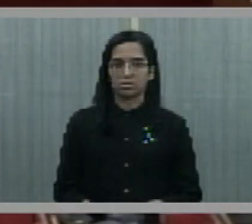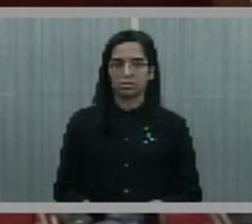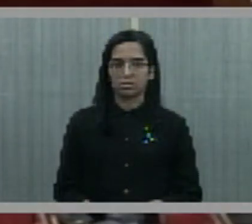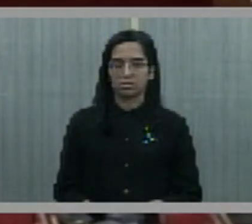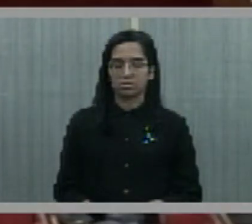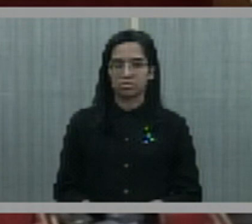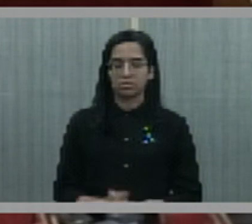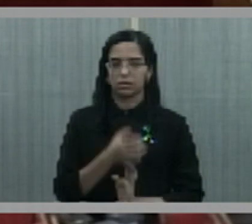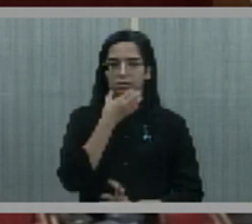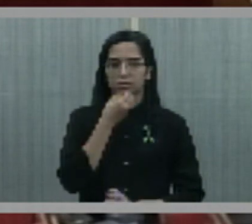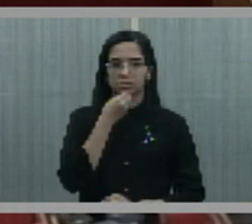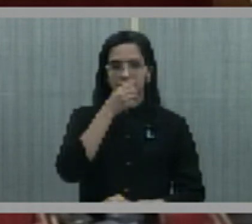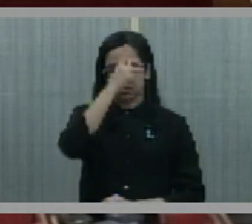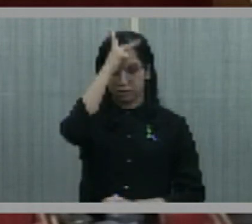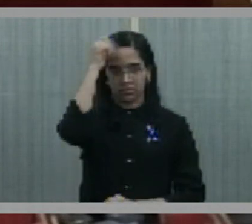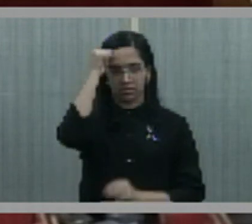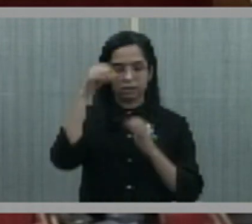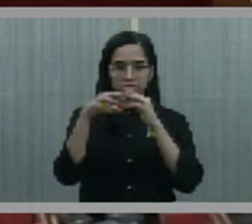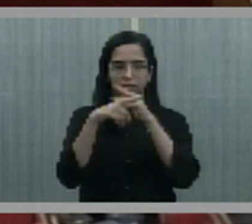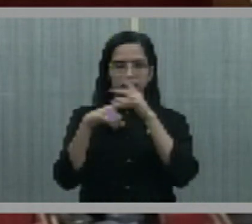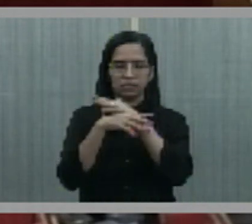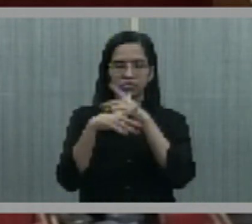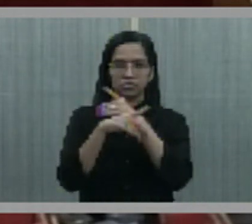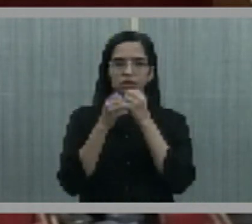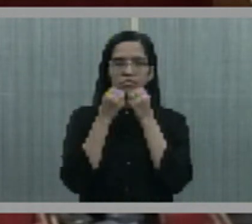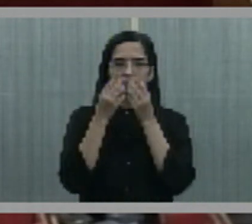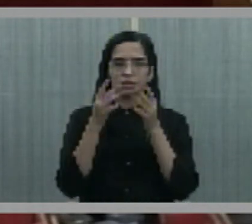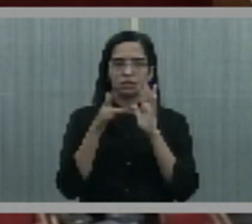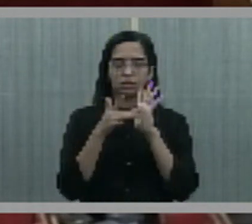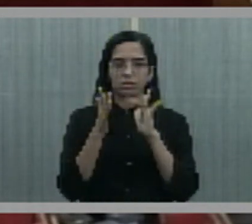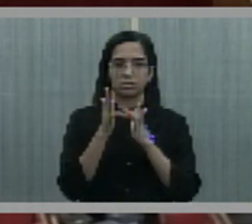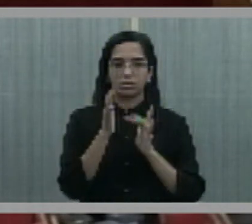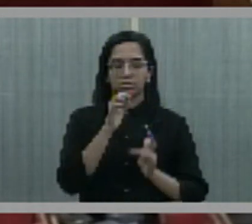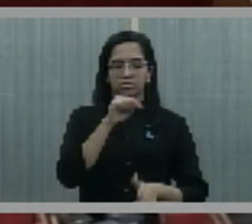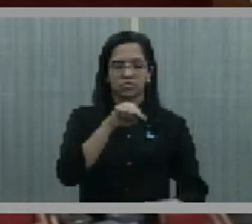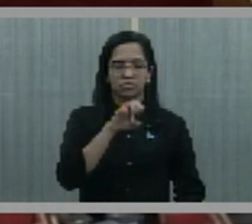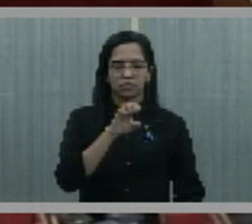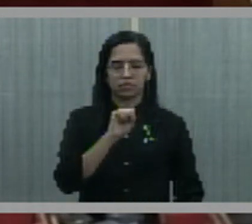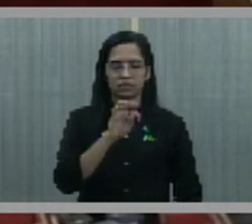O senhor prefeito de Bom Jesus, Nestor Elvas.